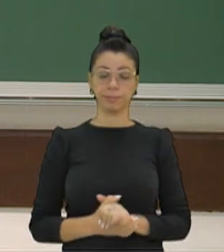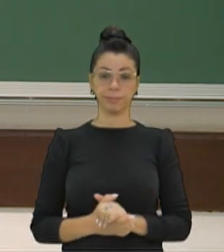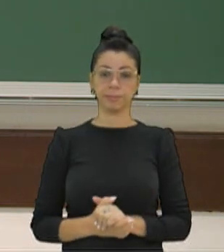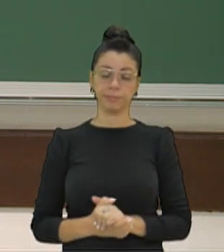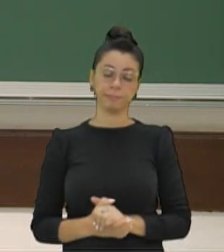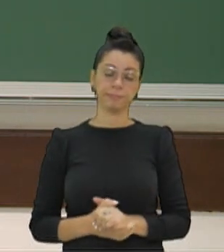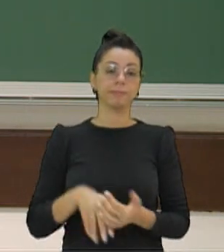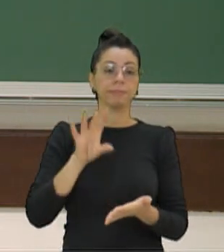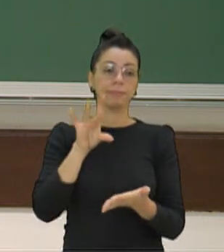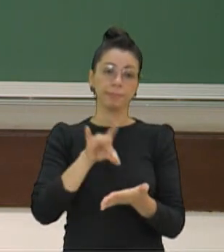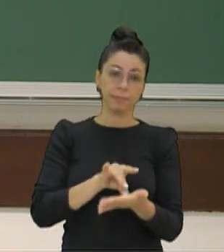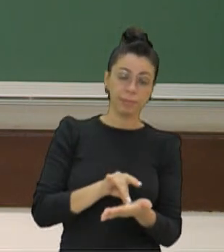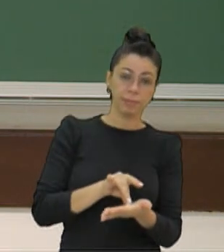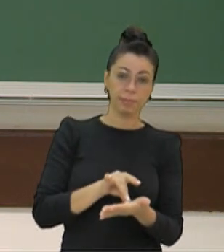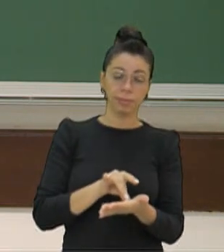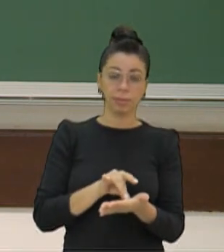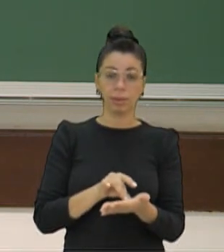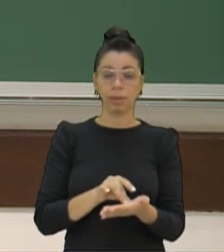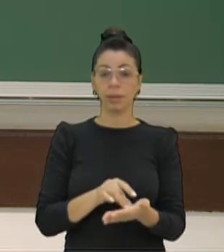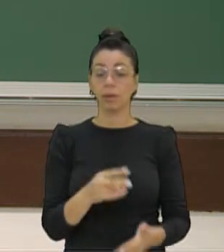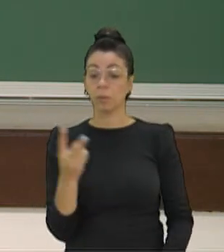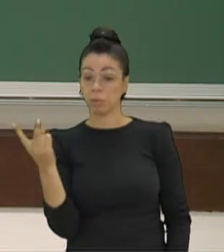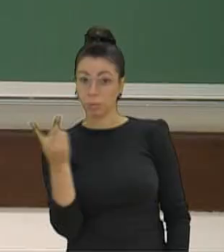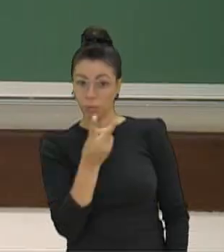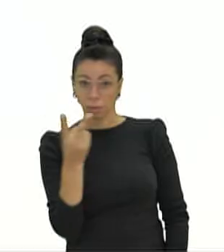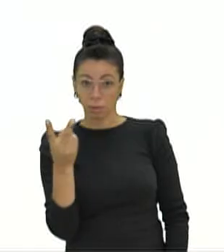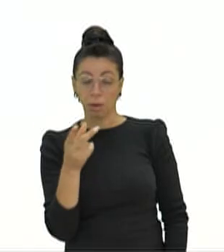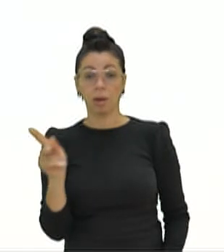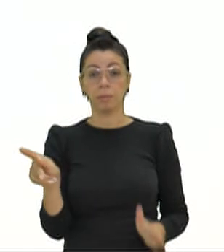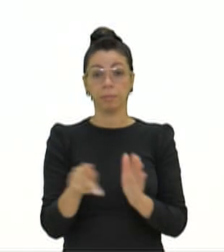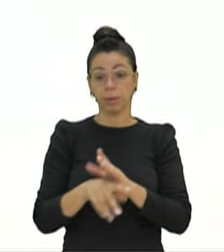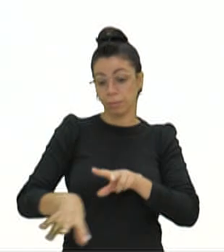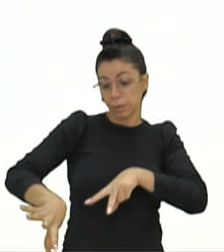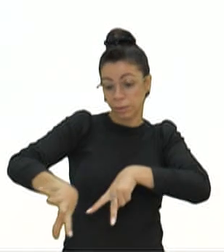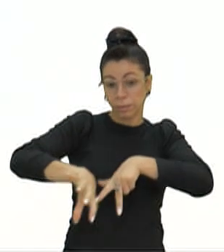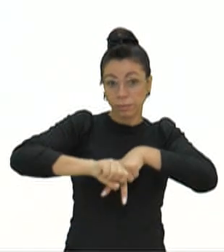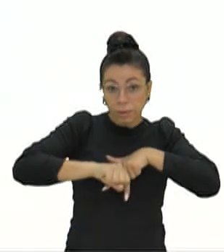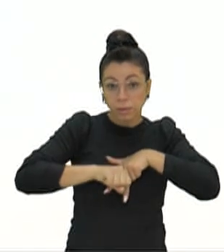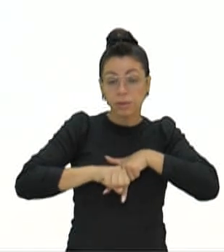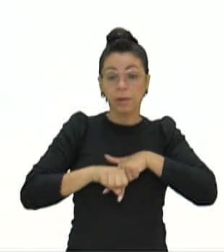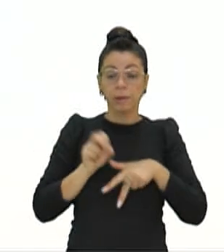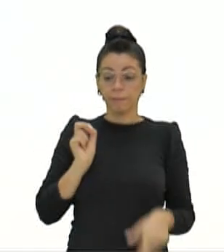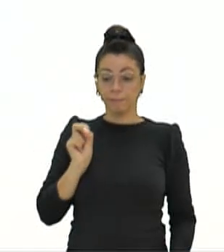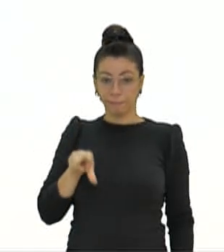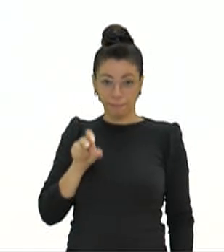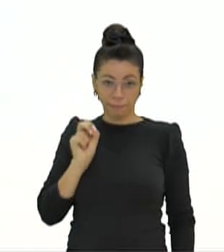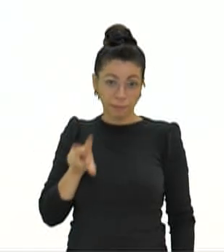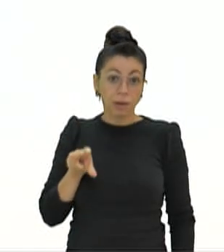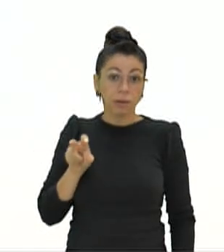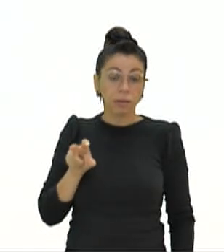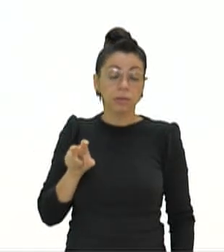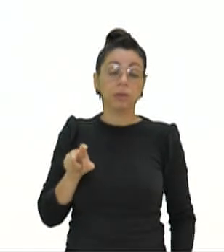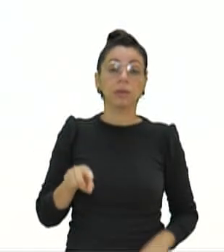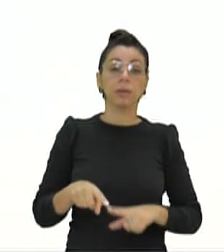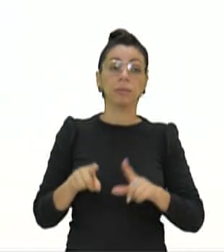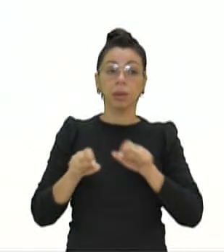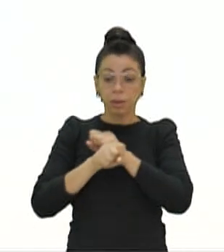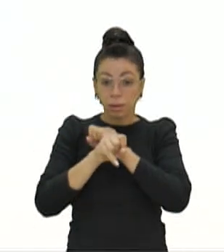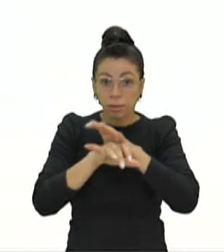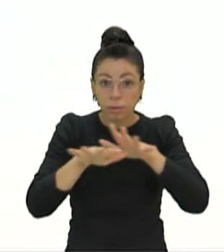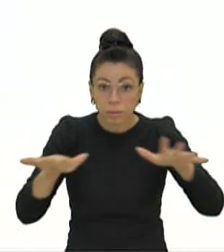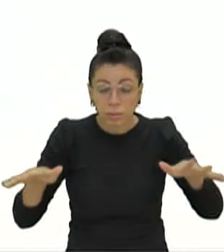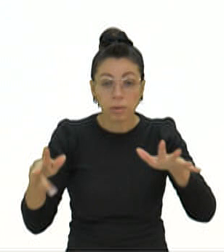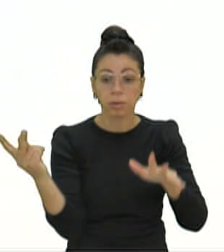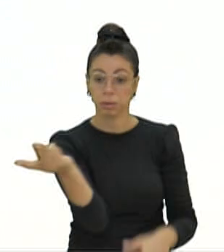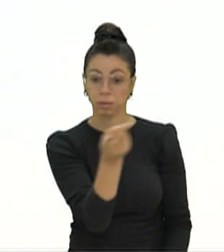Na realidade, são duas infecções virais, então são provocadas por vírus, tá? A transmissão das